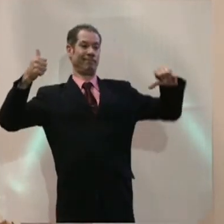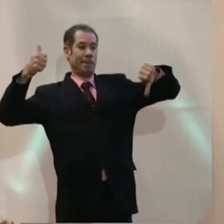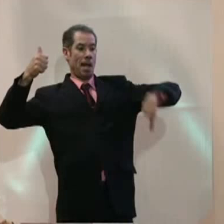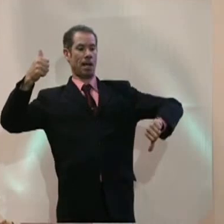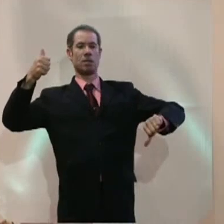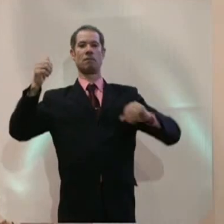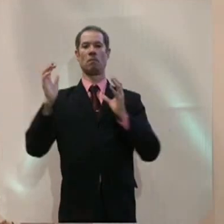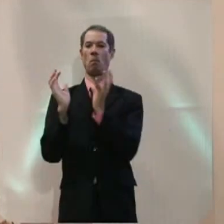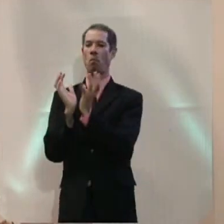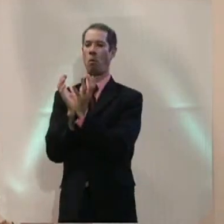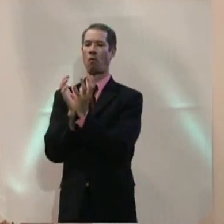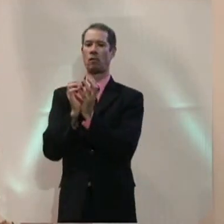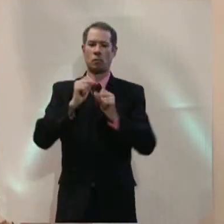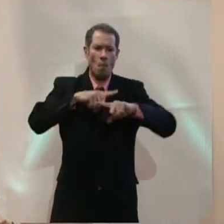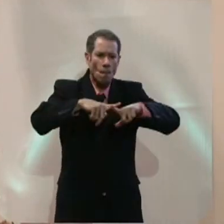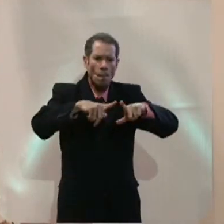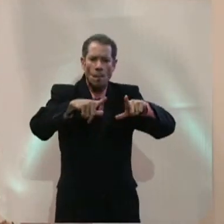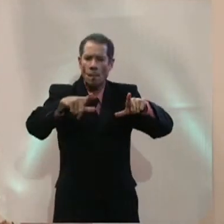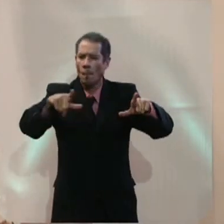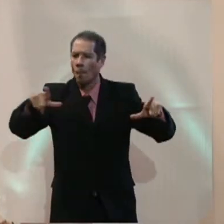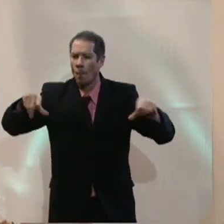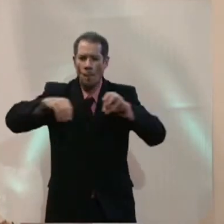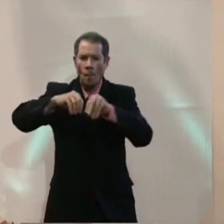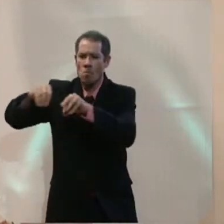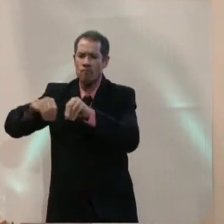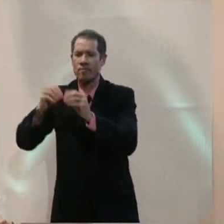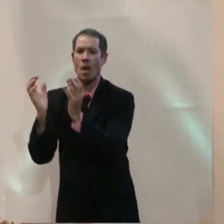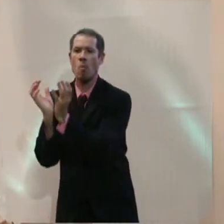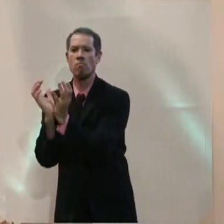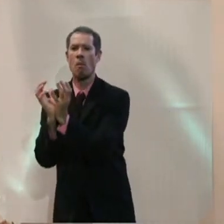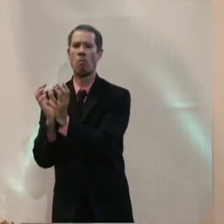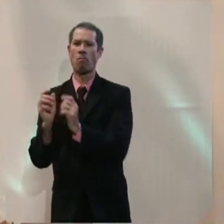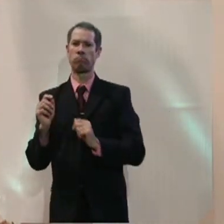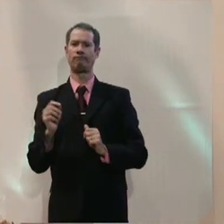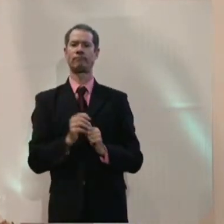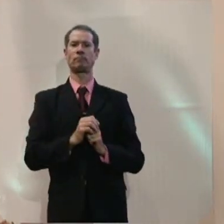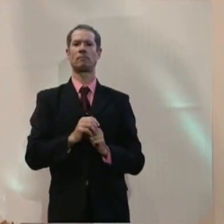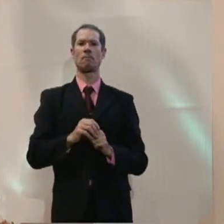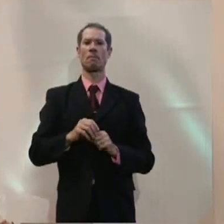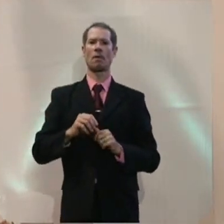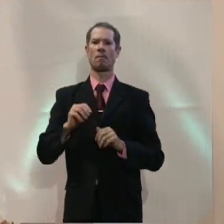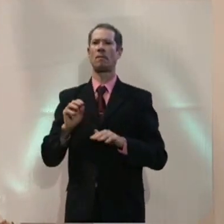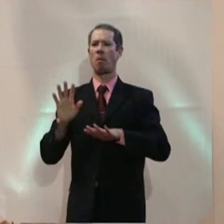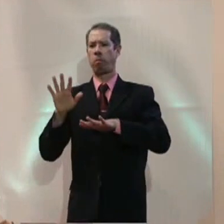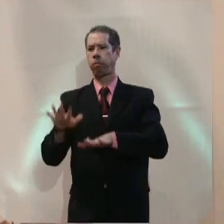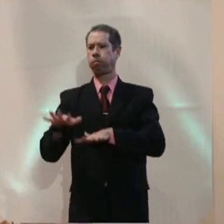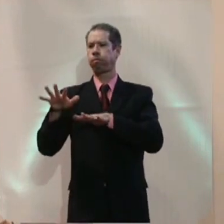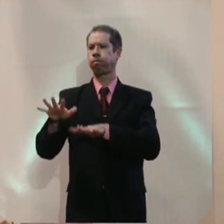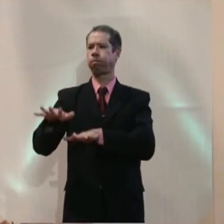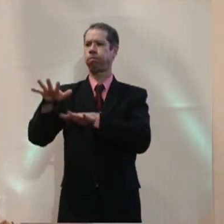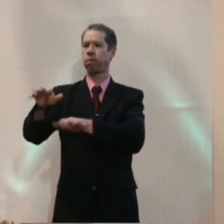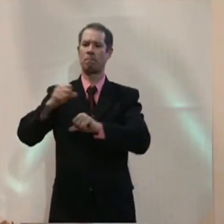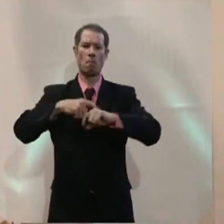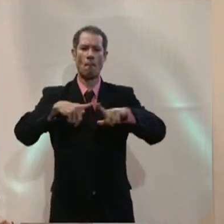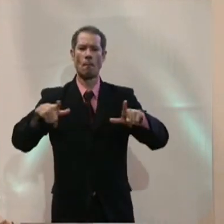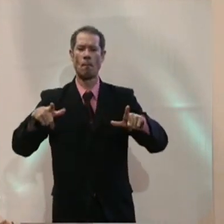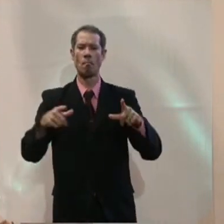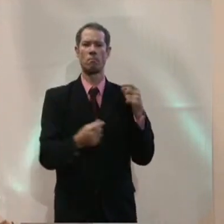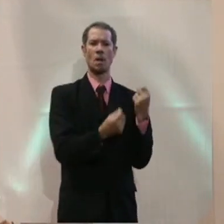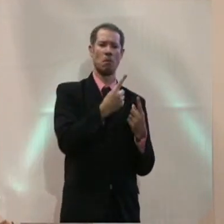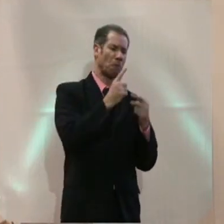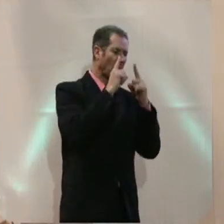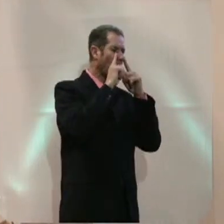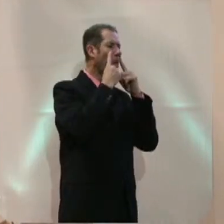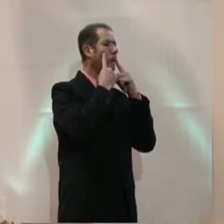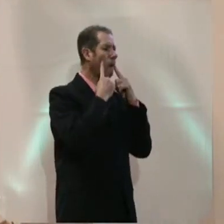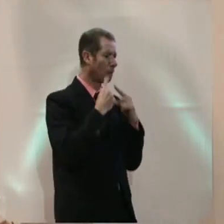povo do deserto. É interessante porque lá na jornada pelo deserto, uns choravam a